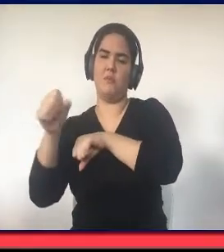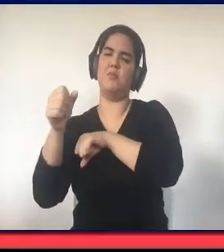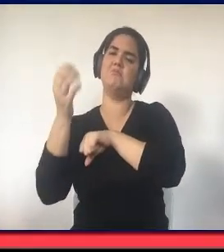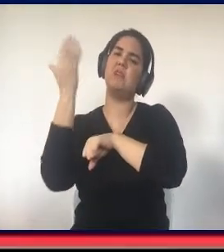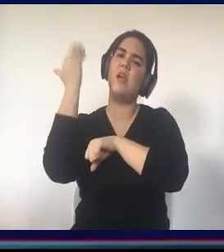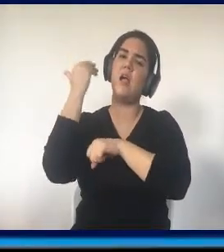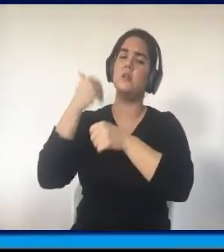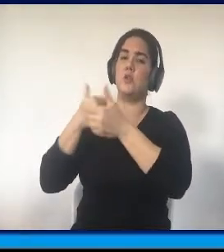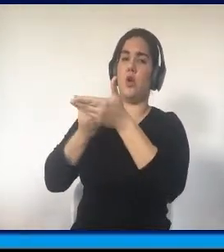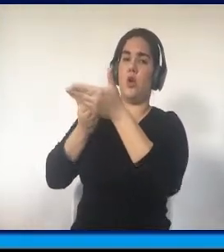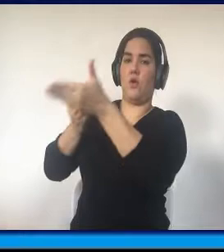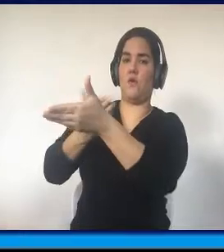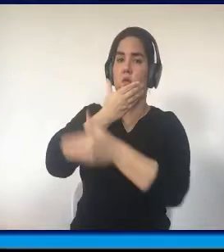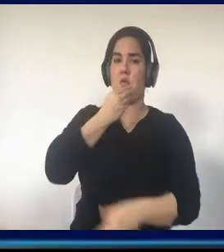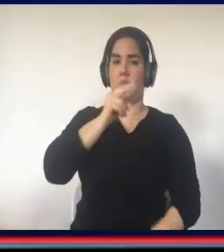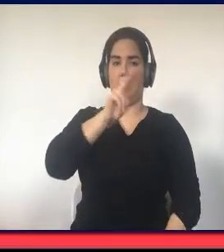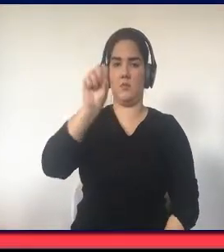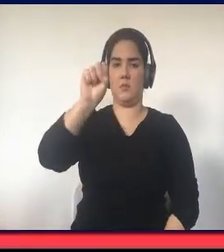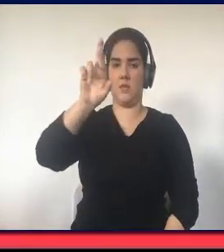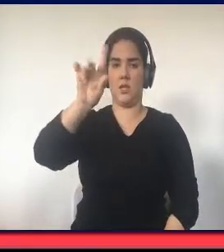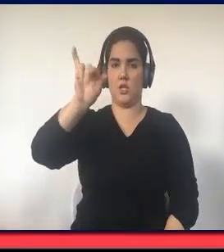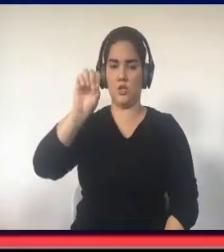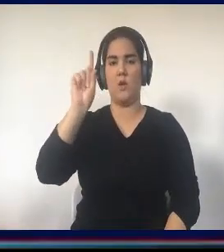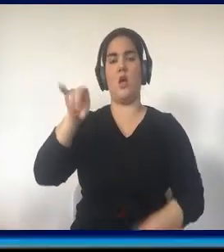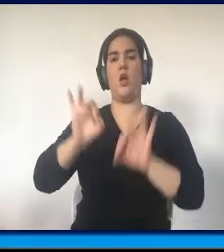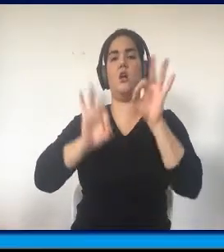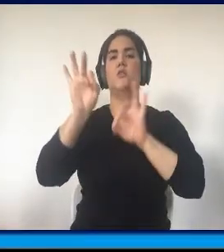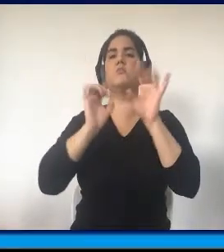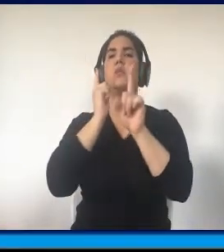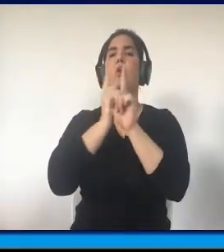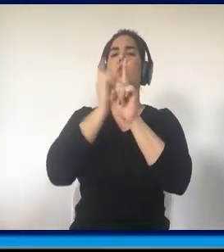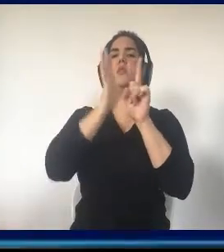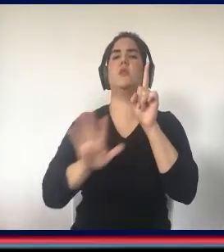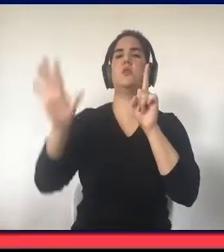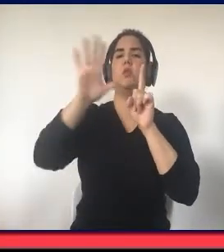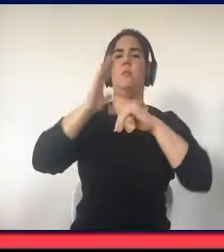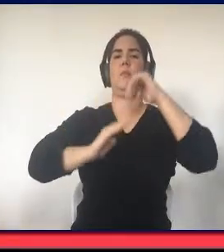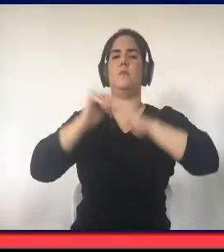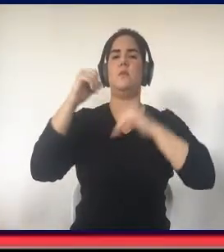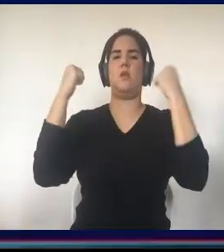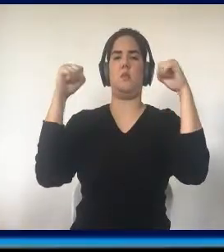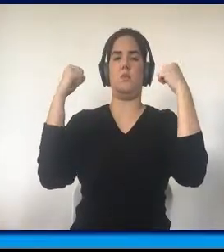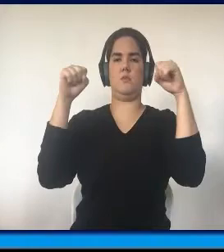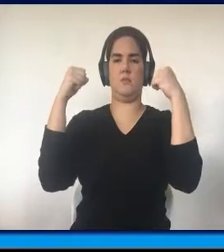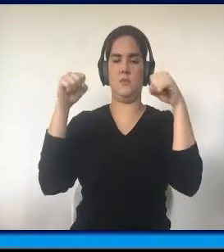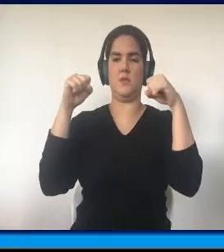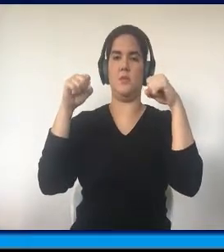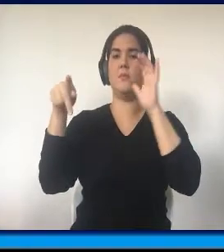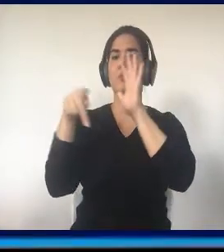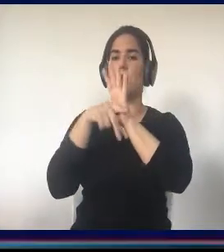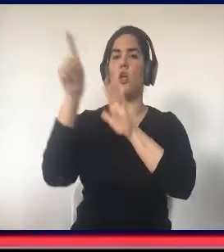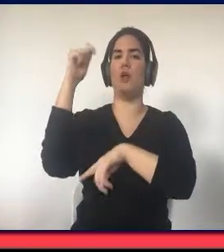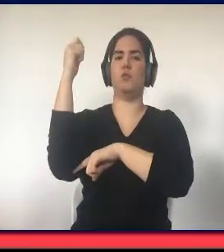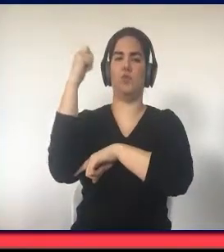que é o organizador do ENAPEF, Encontro Nacional dos Profissionais de Educação Física, lá do Rio Grande do Sul, um evento que foi em